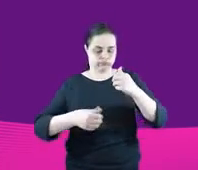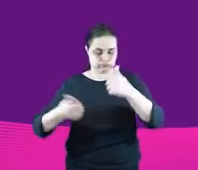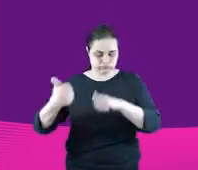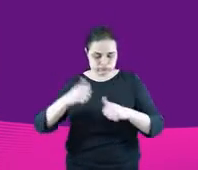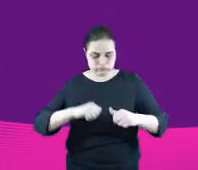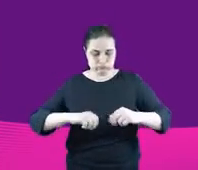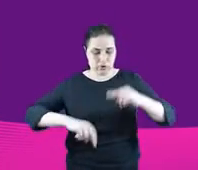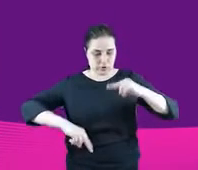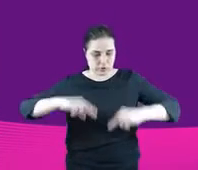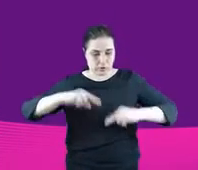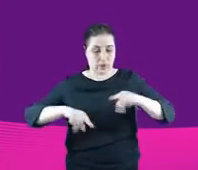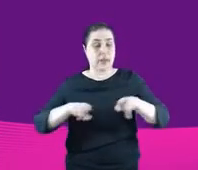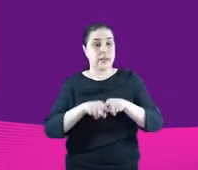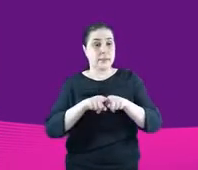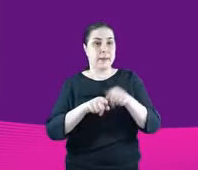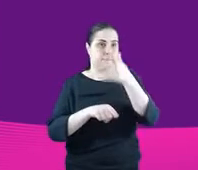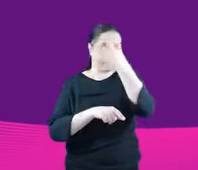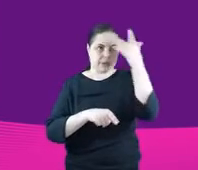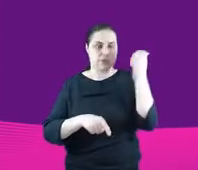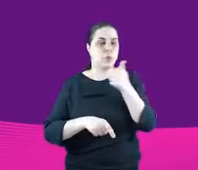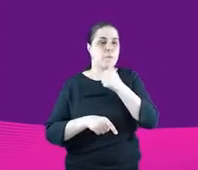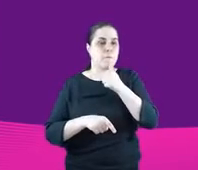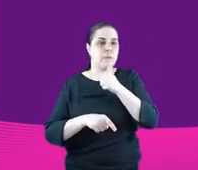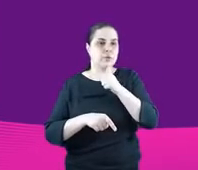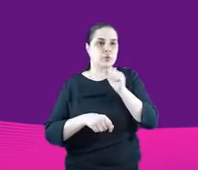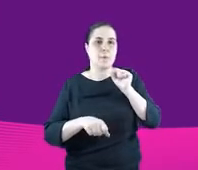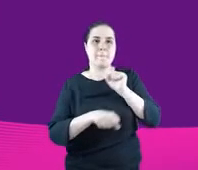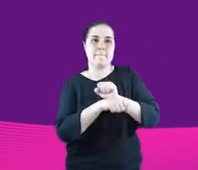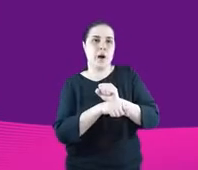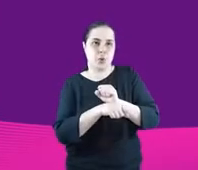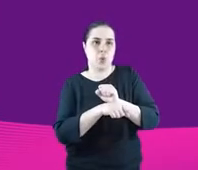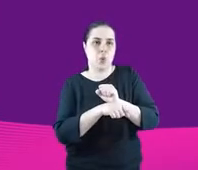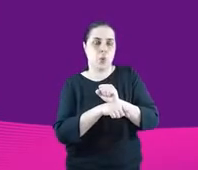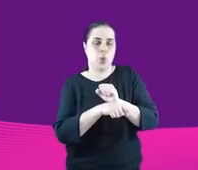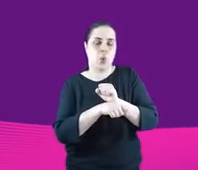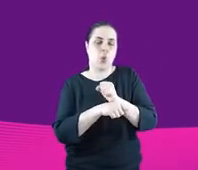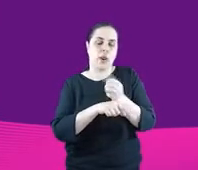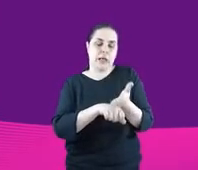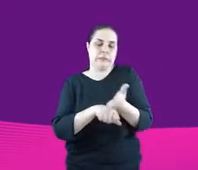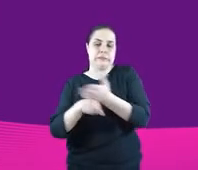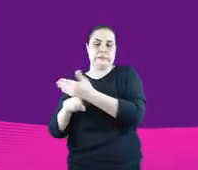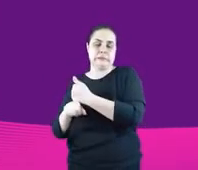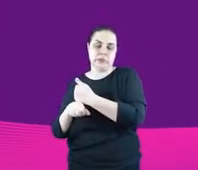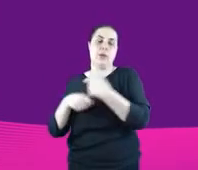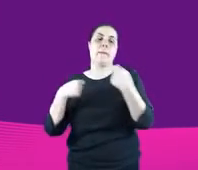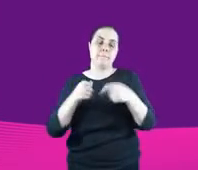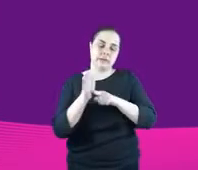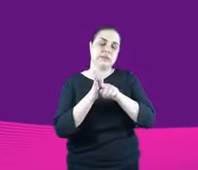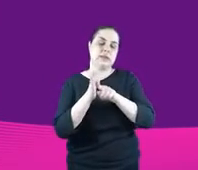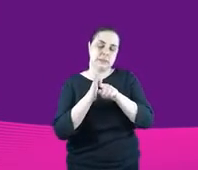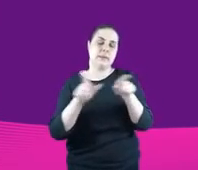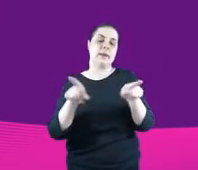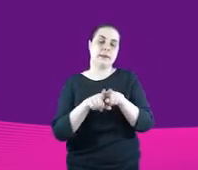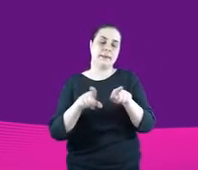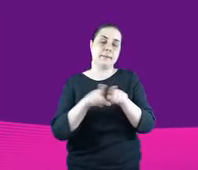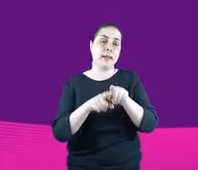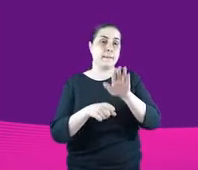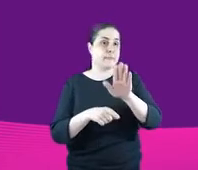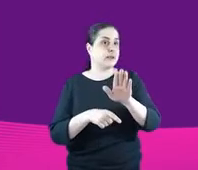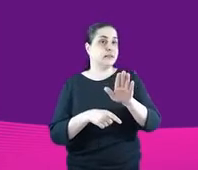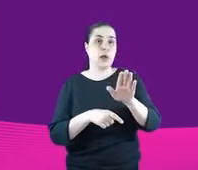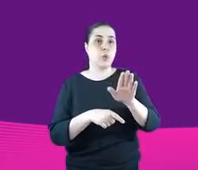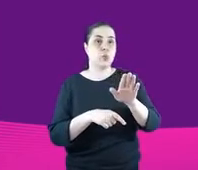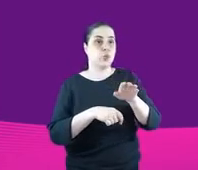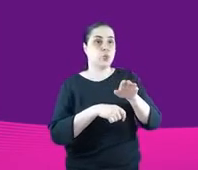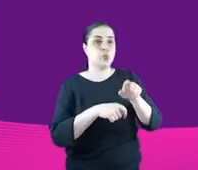está indicado nas pacientes em uso de tamoxifeno adjuvante. Tá? Os exames que não devem ser recomendados e que com frequência